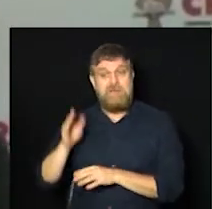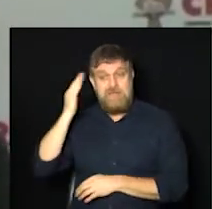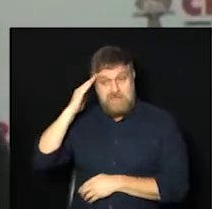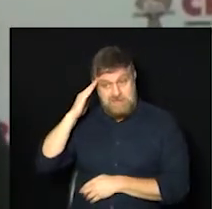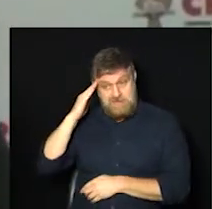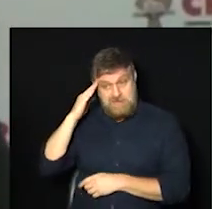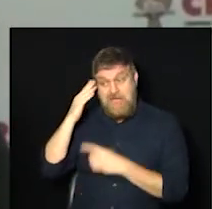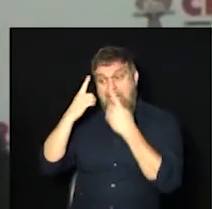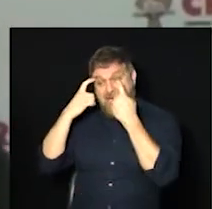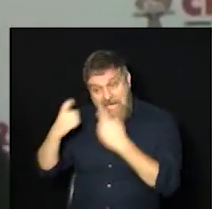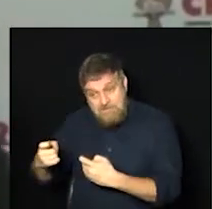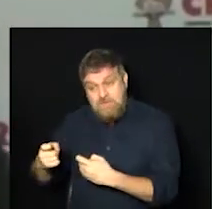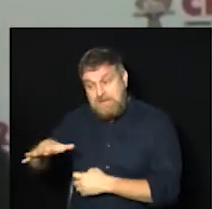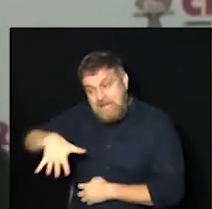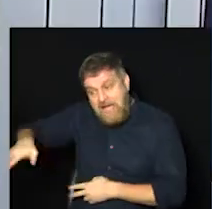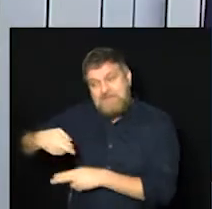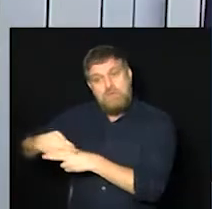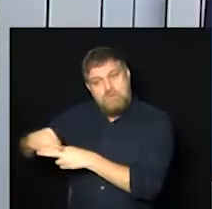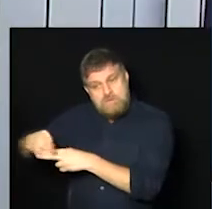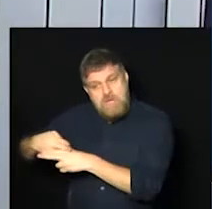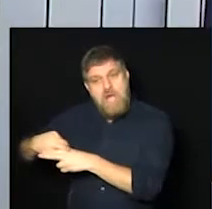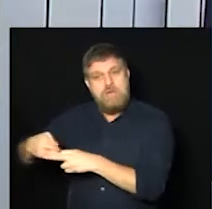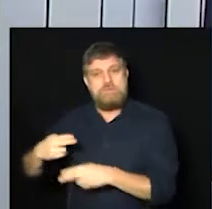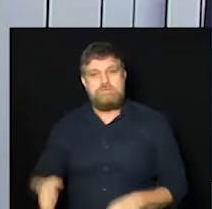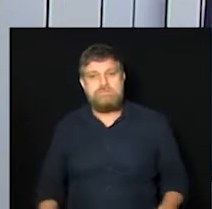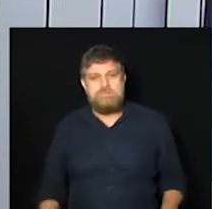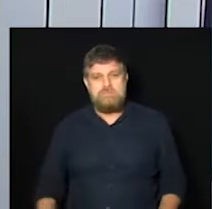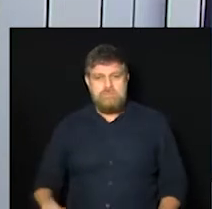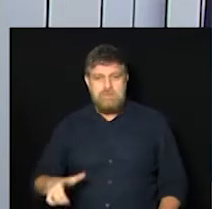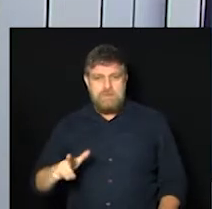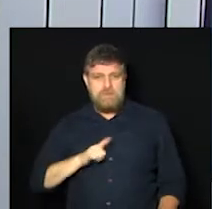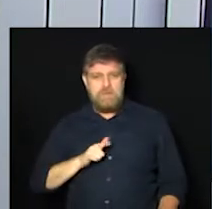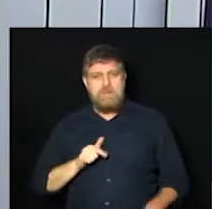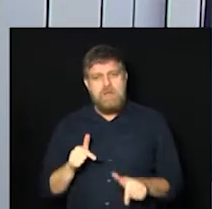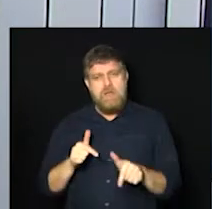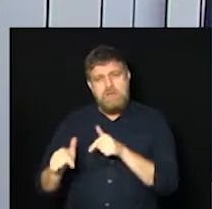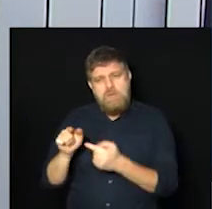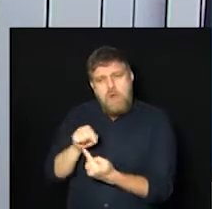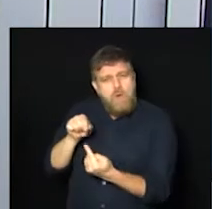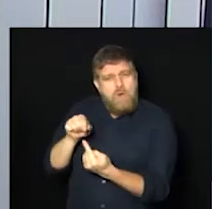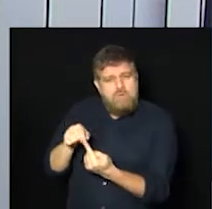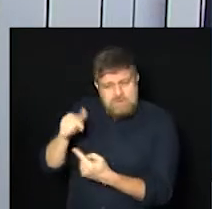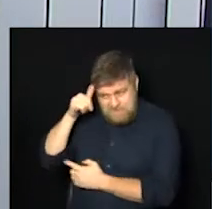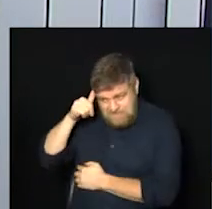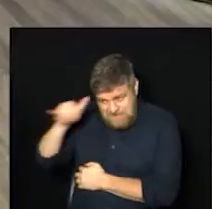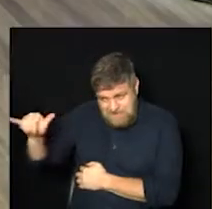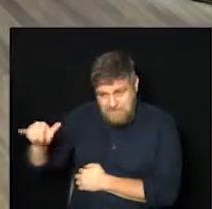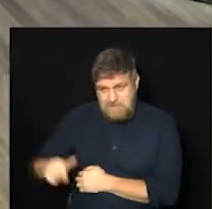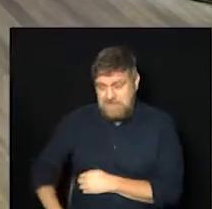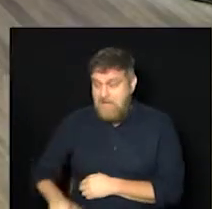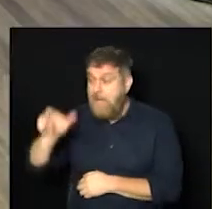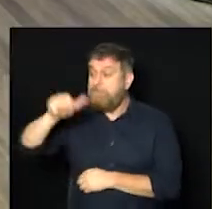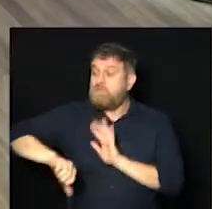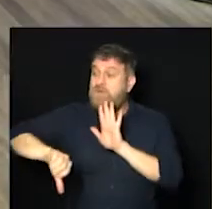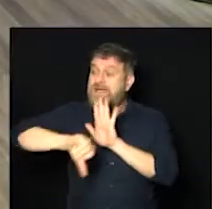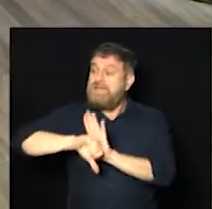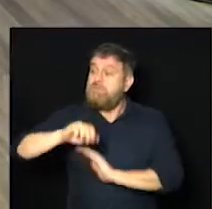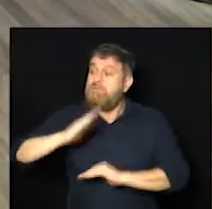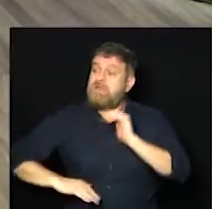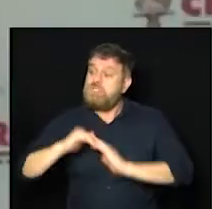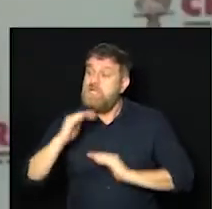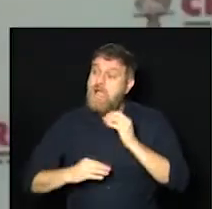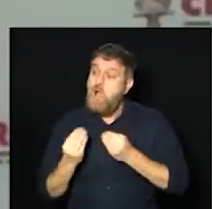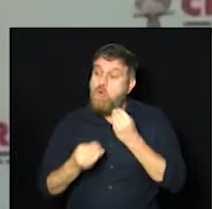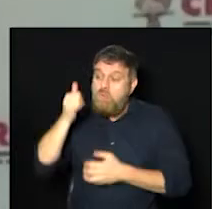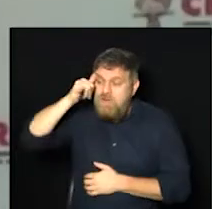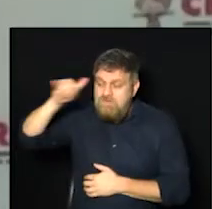violência sexual também. Existe um trabalho para tentar coibir estes criminosos?